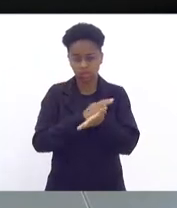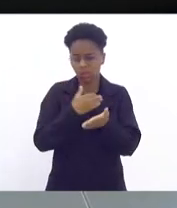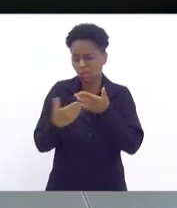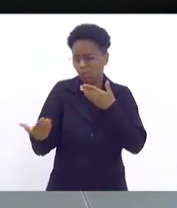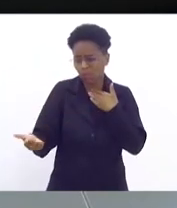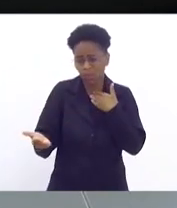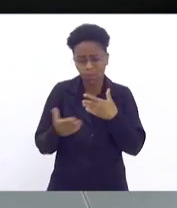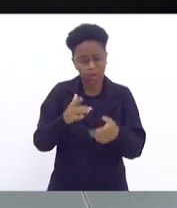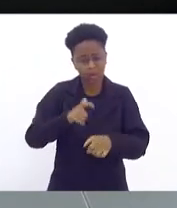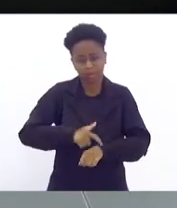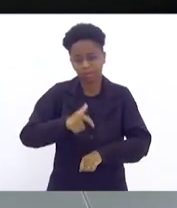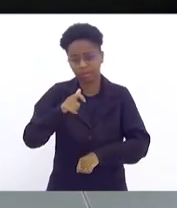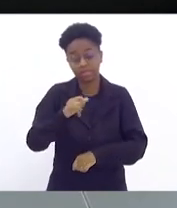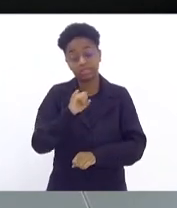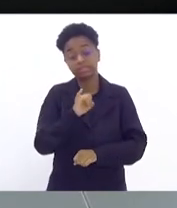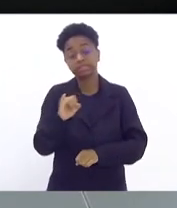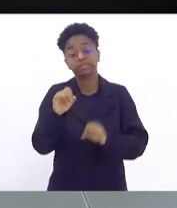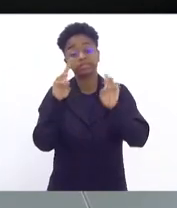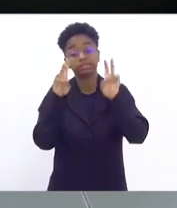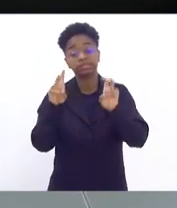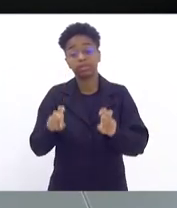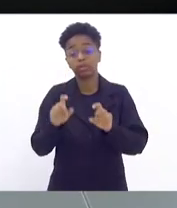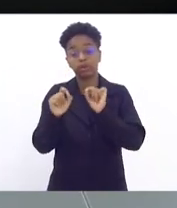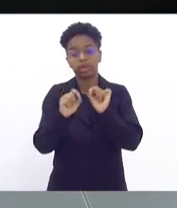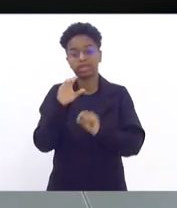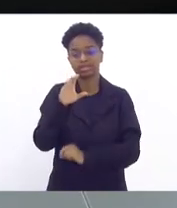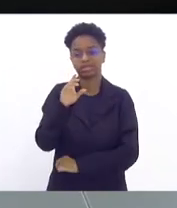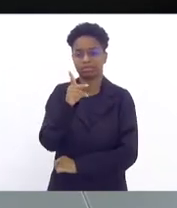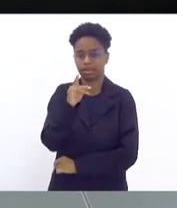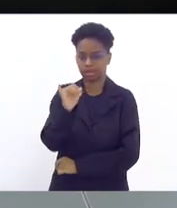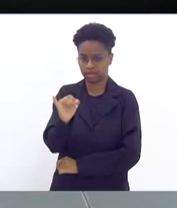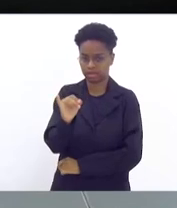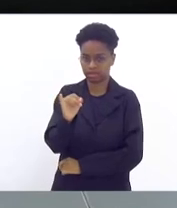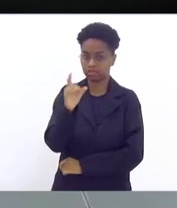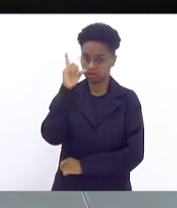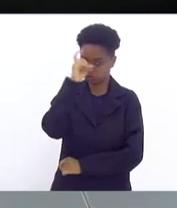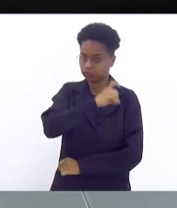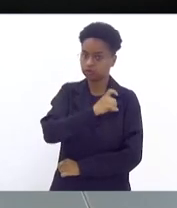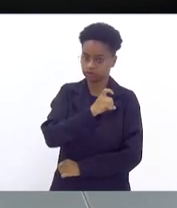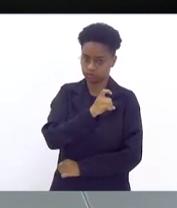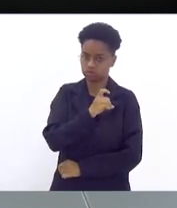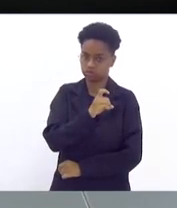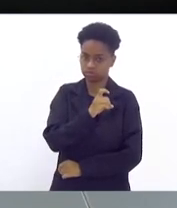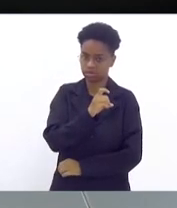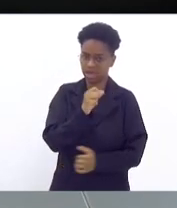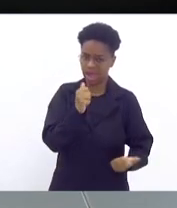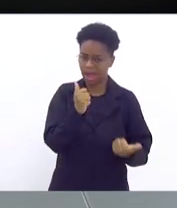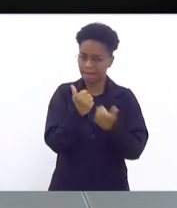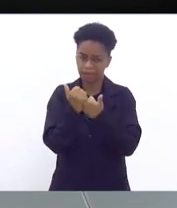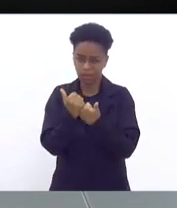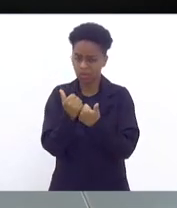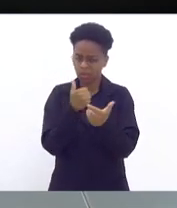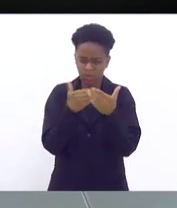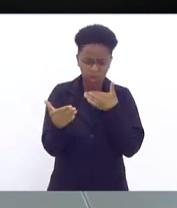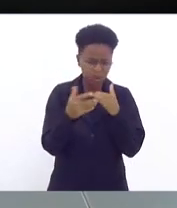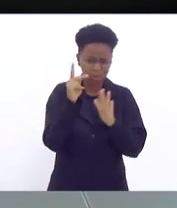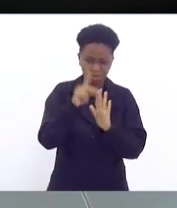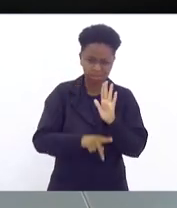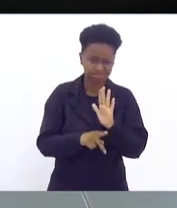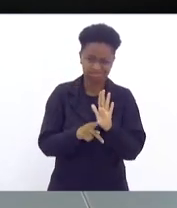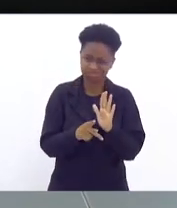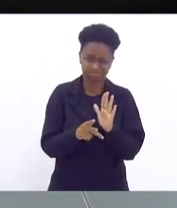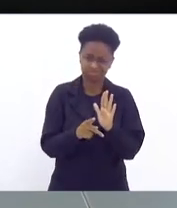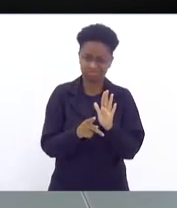quando se trata de CPI aí eu tenho dificuldade de apoio para qualquer projeto